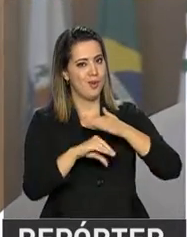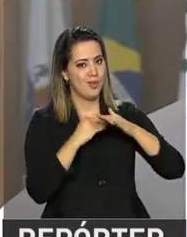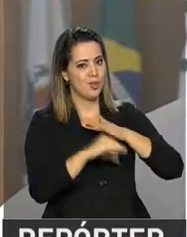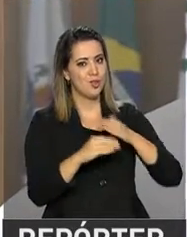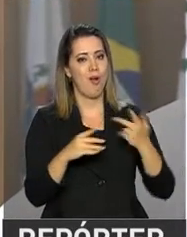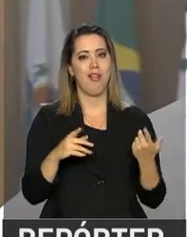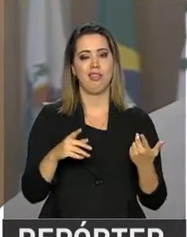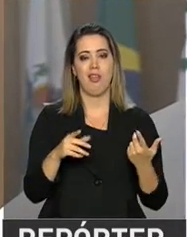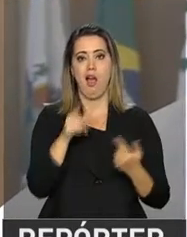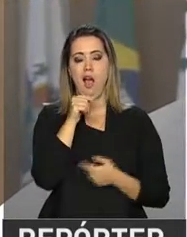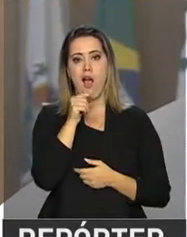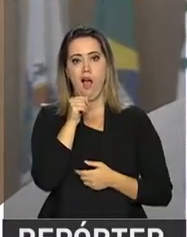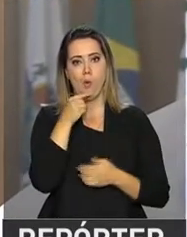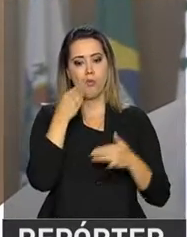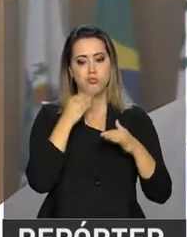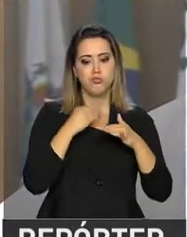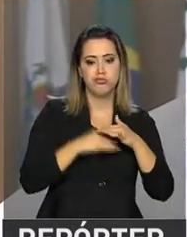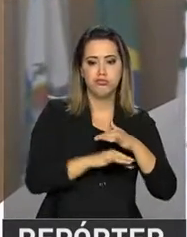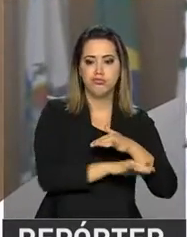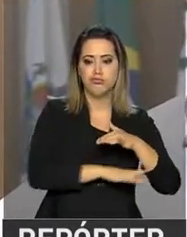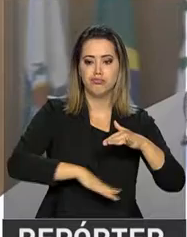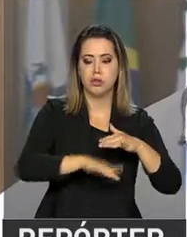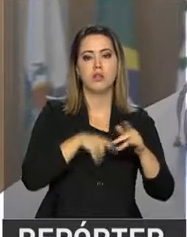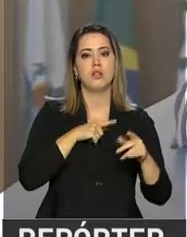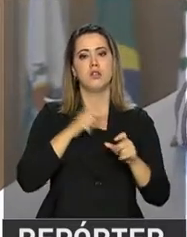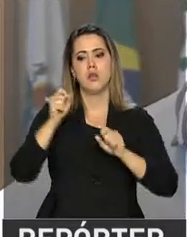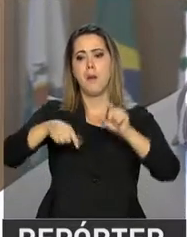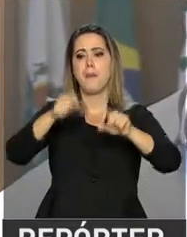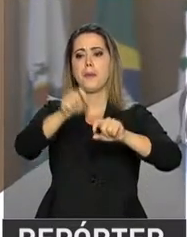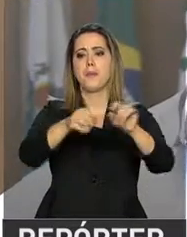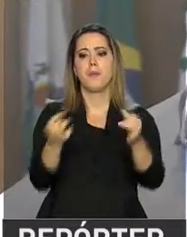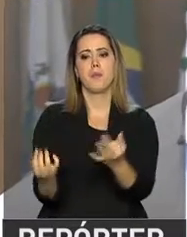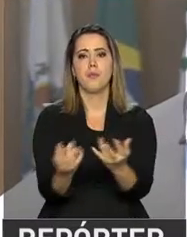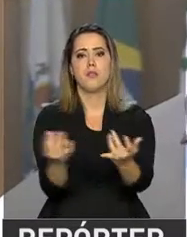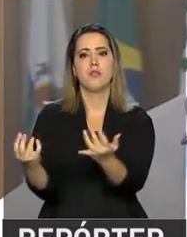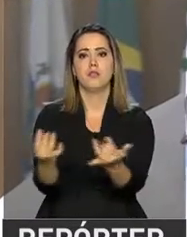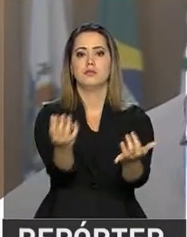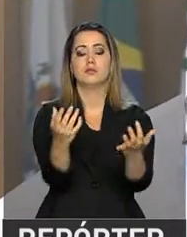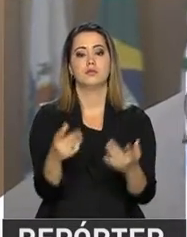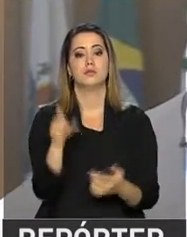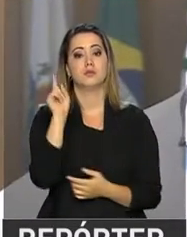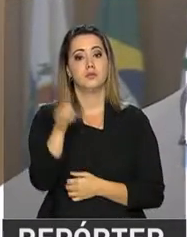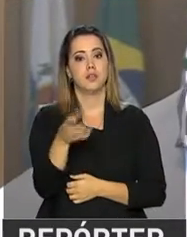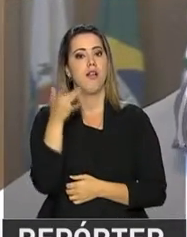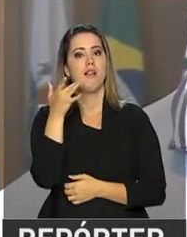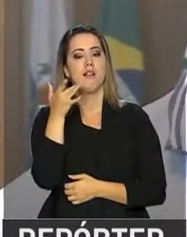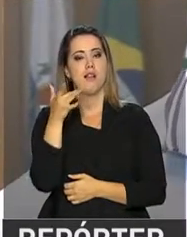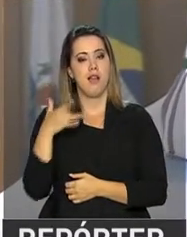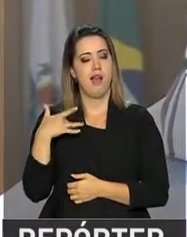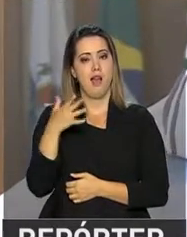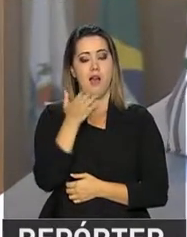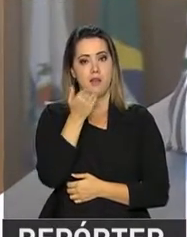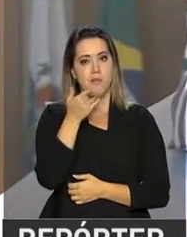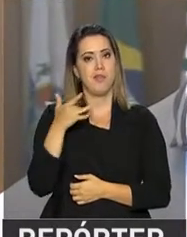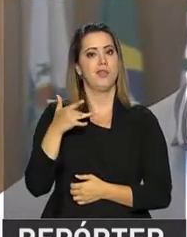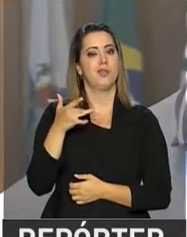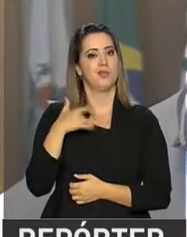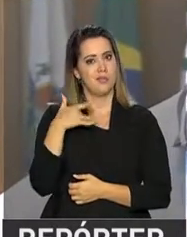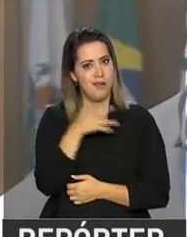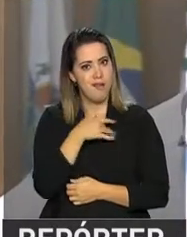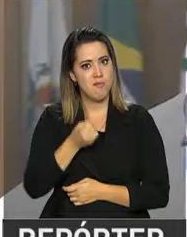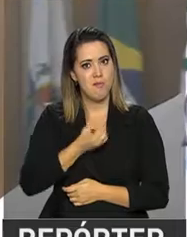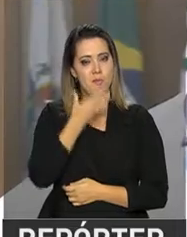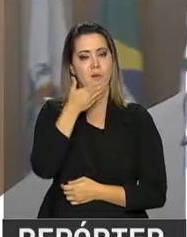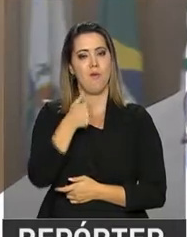a gente produz um eu tenho uma pequena horta gente produz né alimentos saudáveis nem produz ea gente